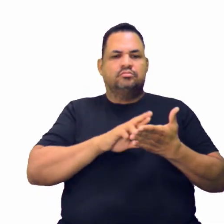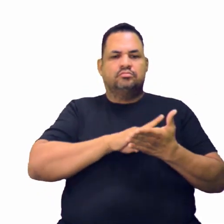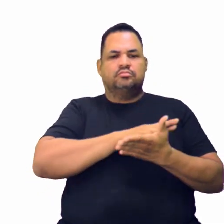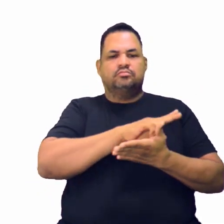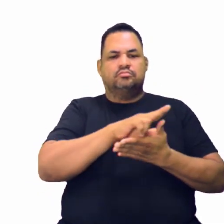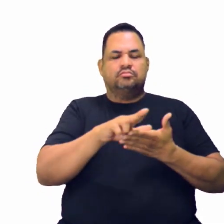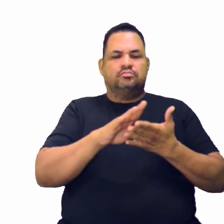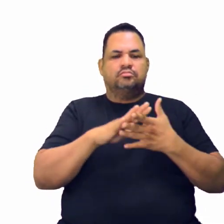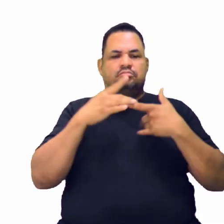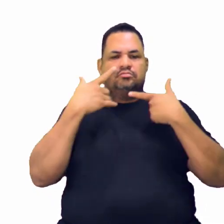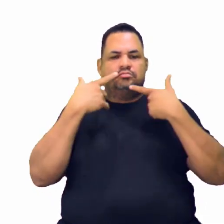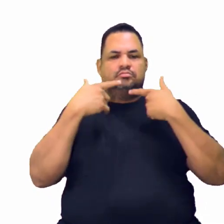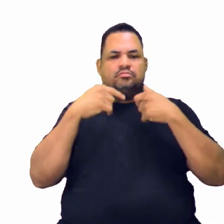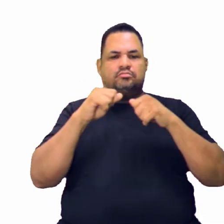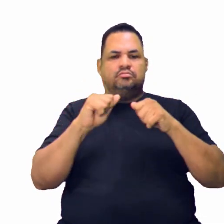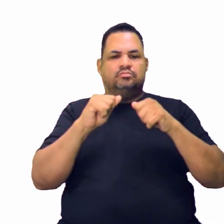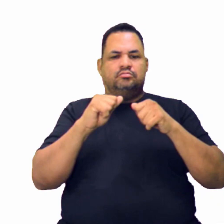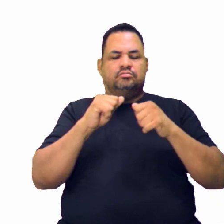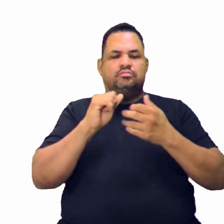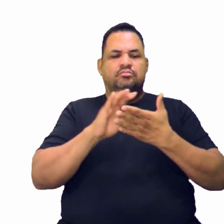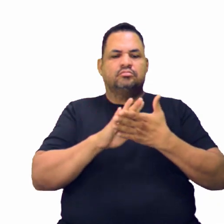diversas linguagens